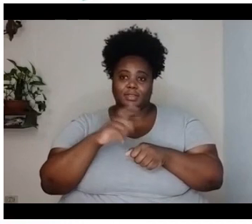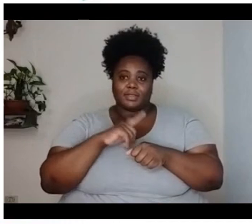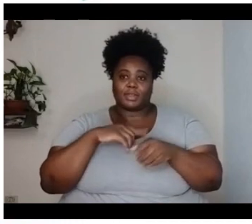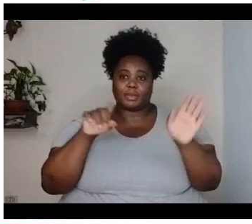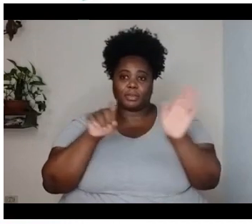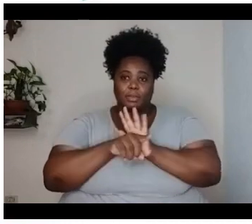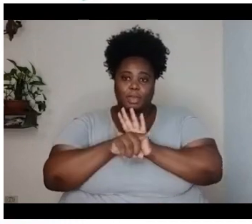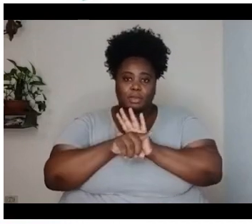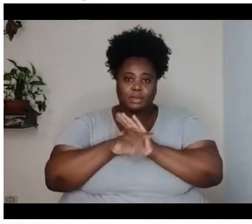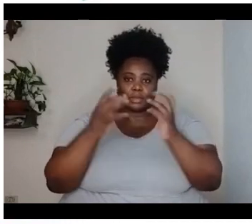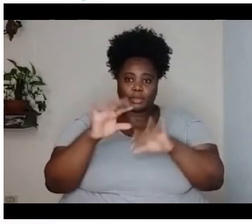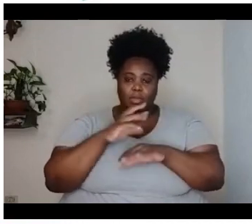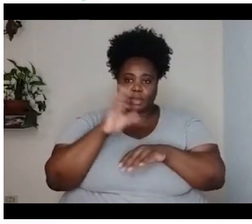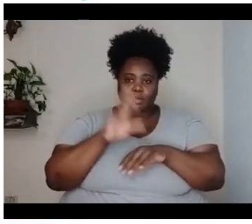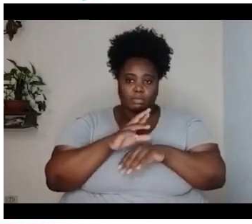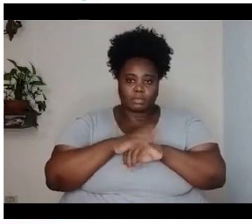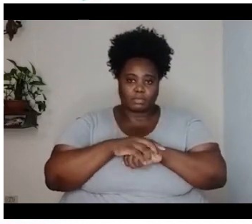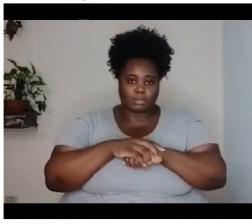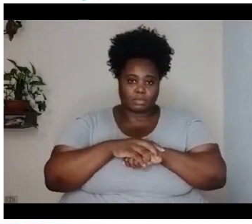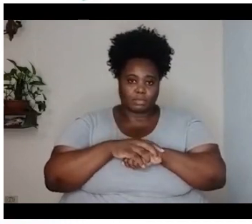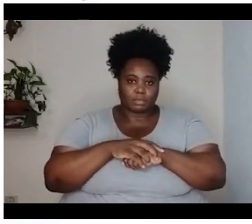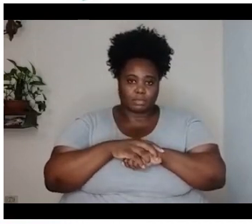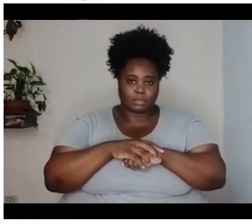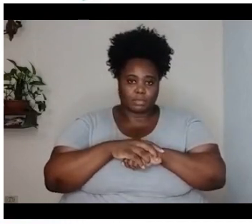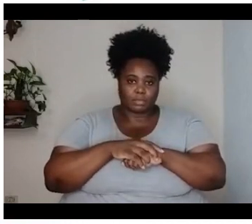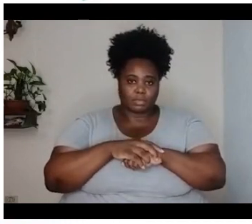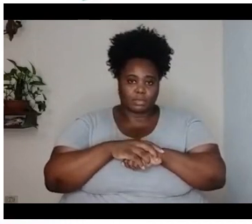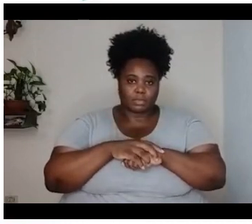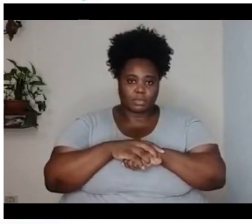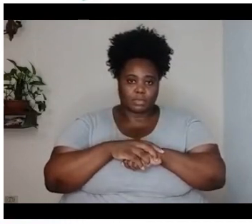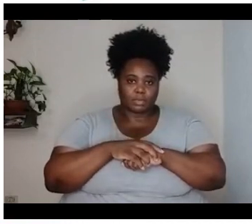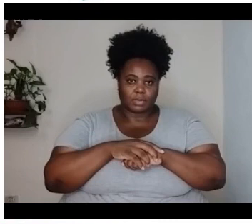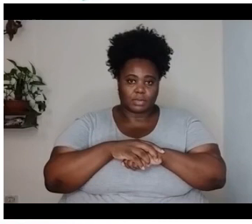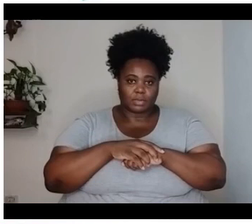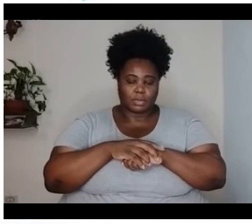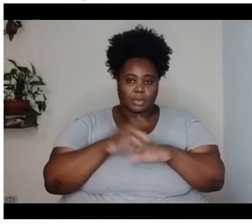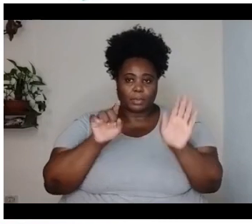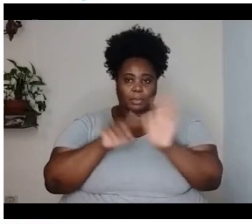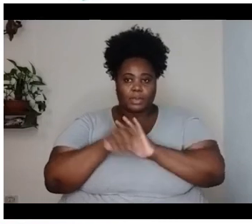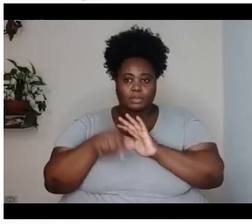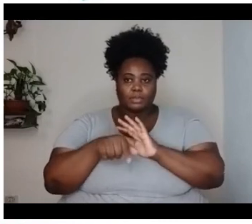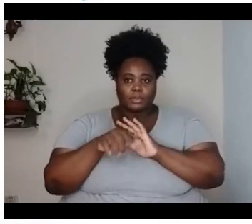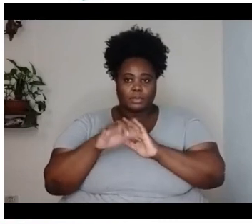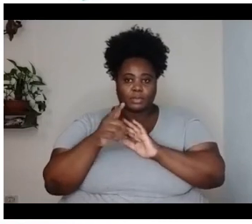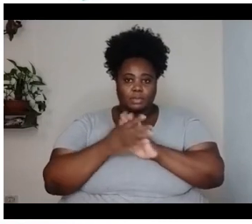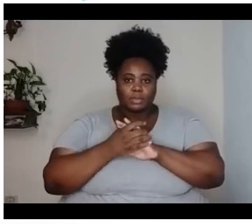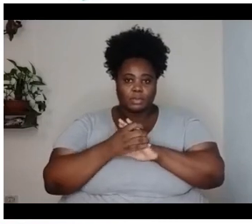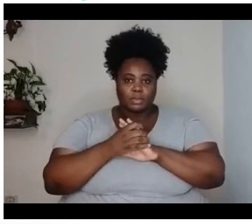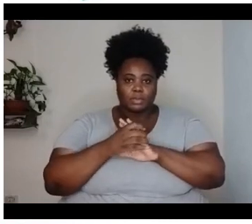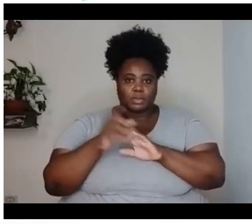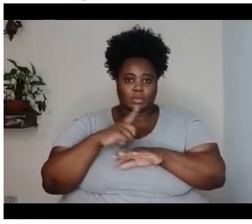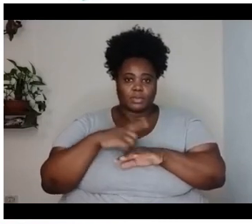quer responder, deve ter, né? Eu perguntei aqui, mas parece que não. Não? Tem muitos